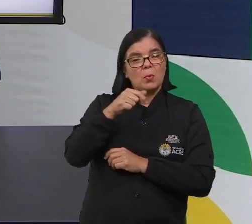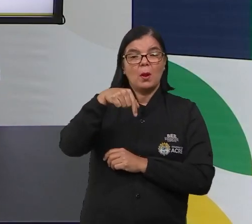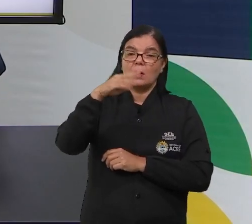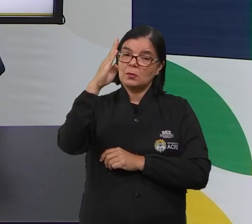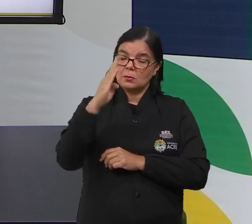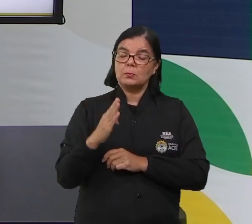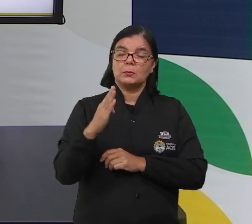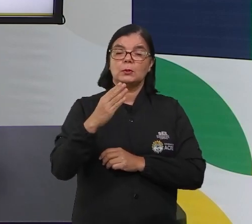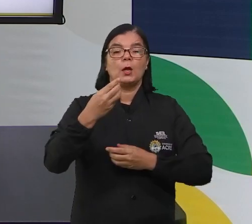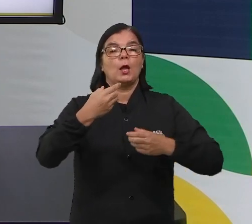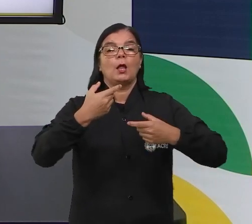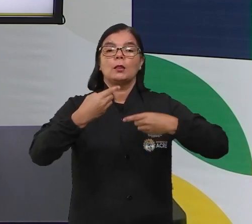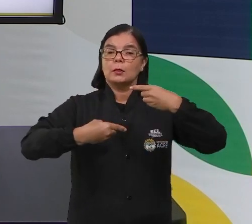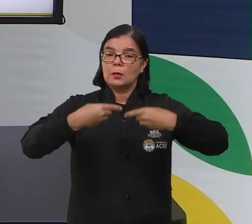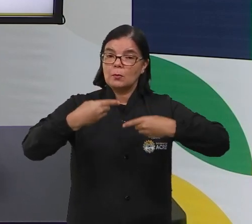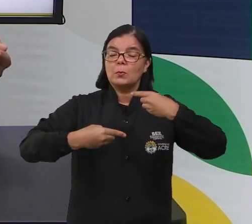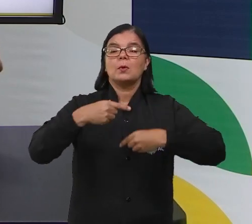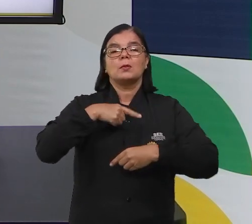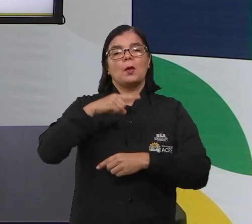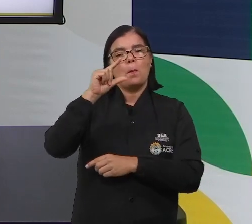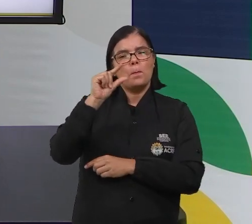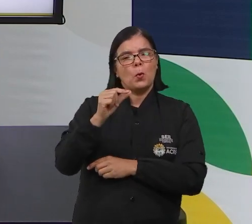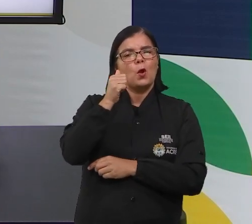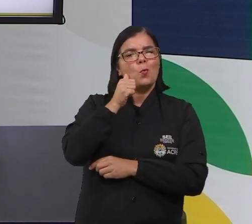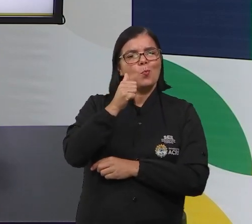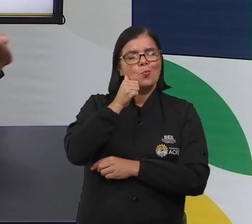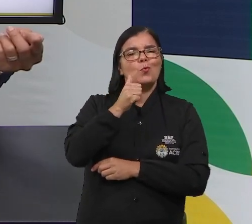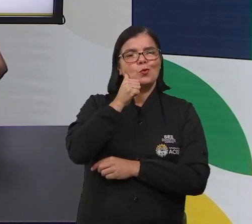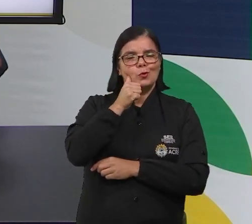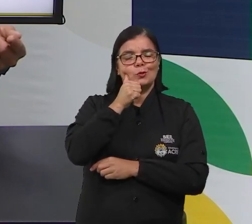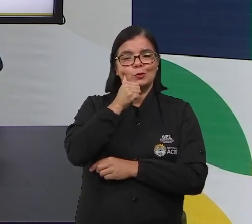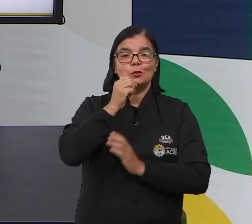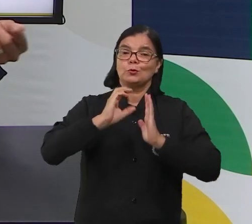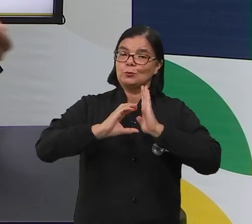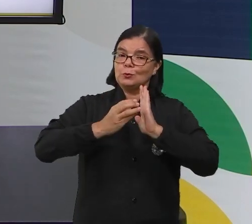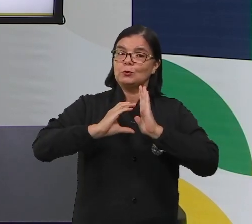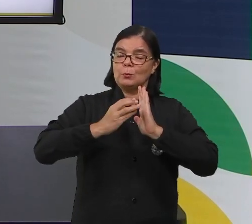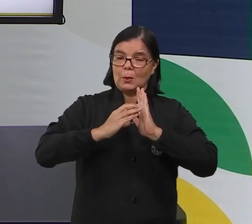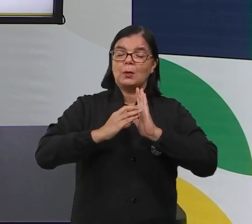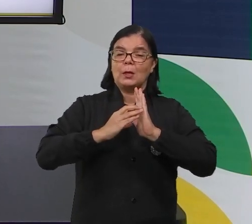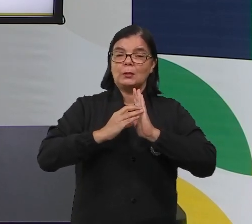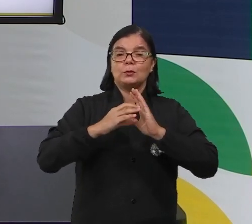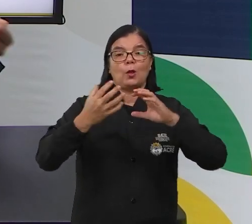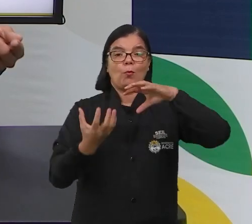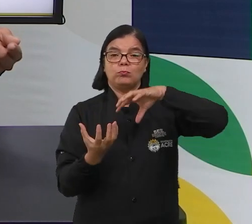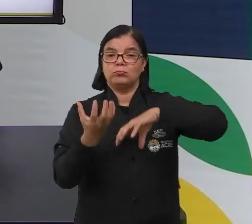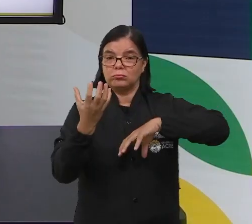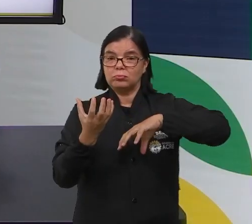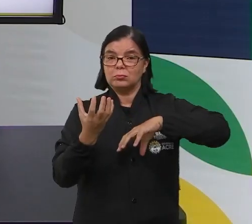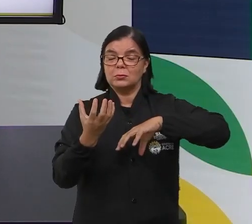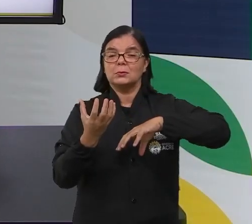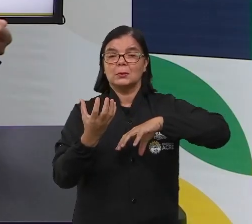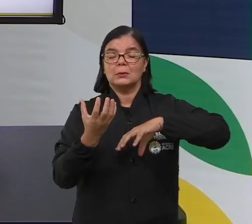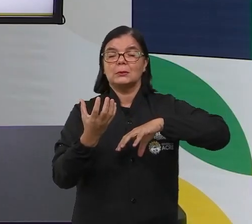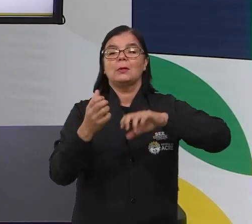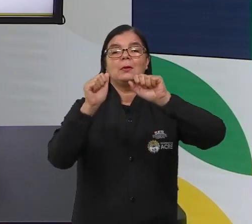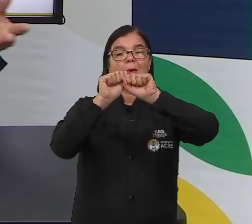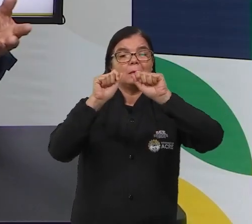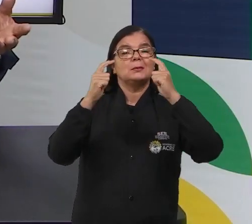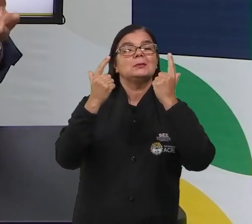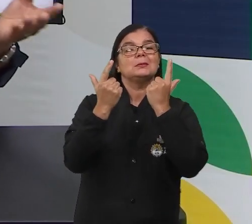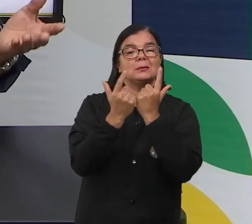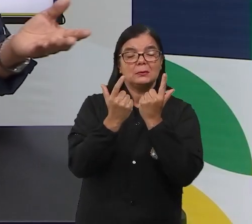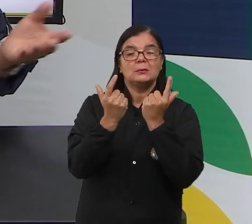Brasil mesmo, na política a gente vê que tem menos mulheres nos partidos políticos, no Congresso, nas assembleias